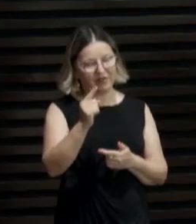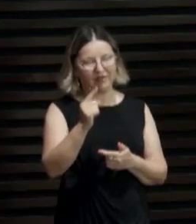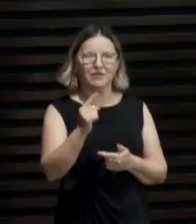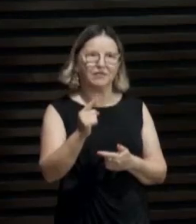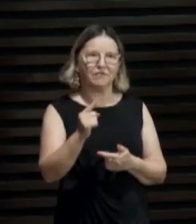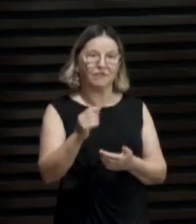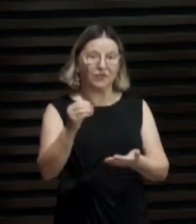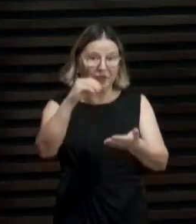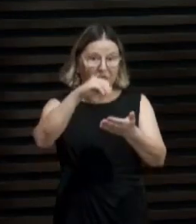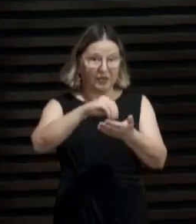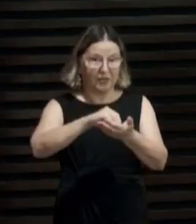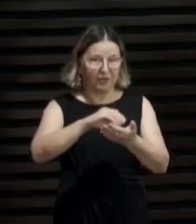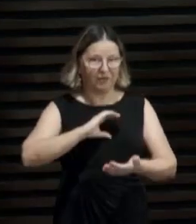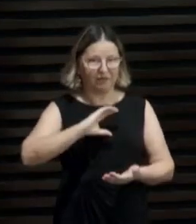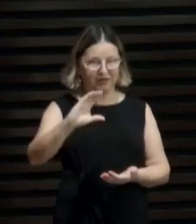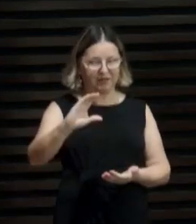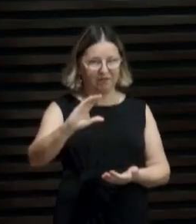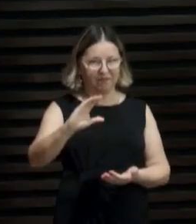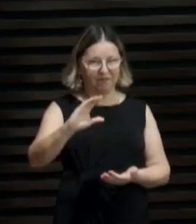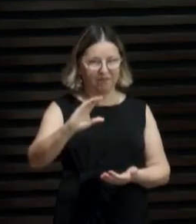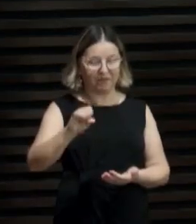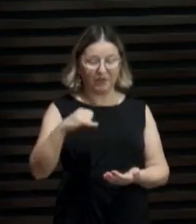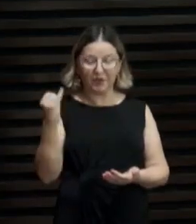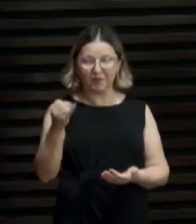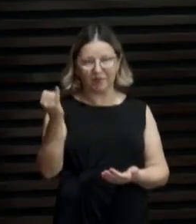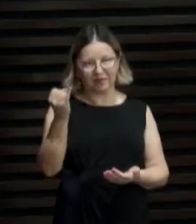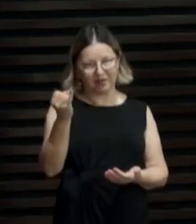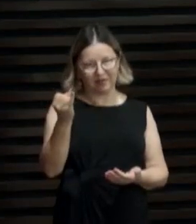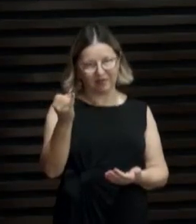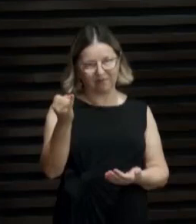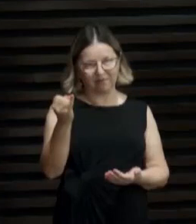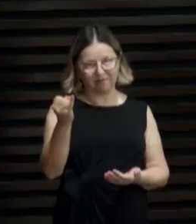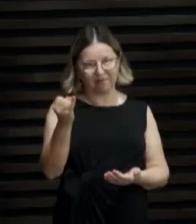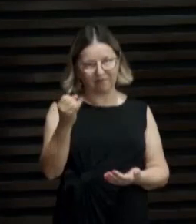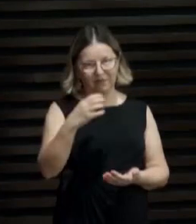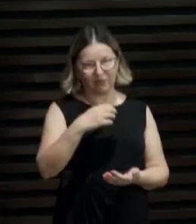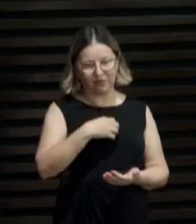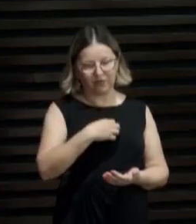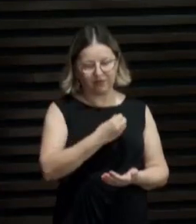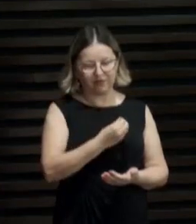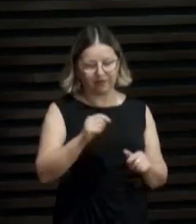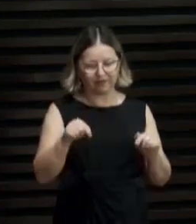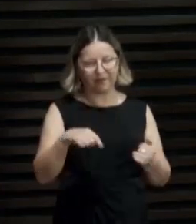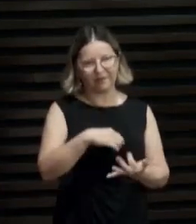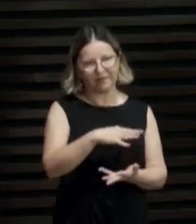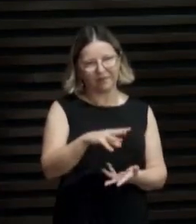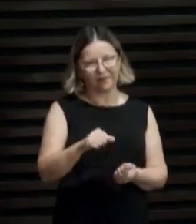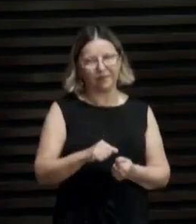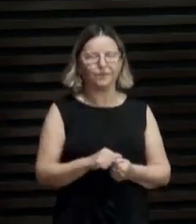tem fundamental importância na maneira que nós andamos neste mundo. Quando